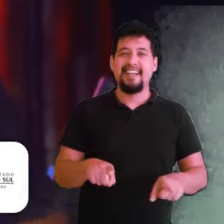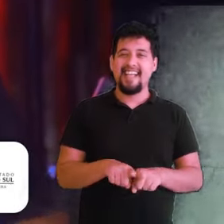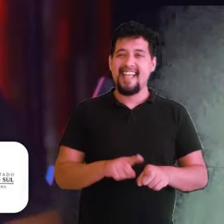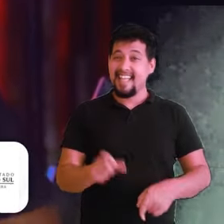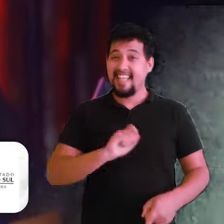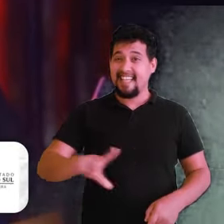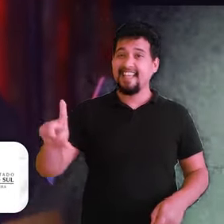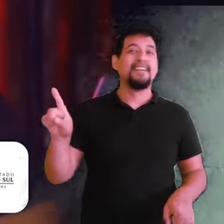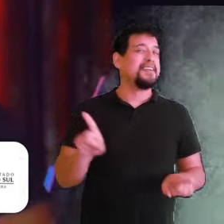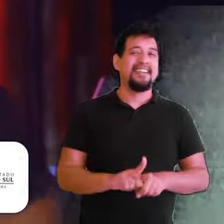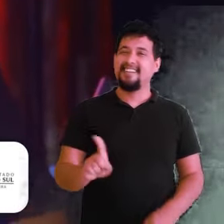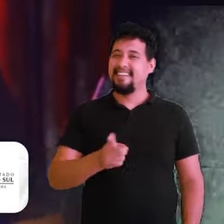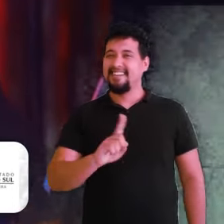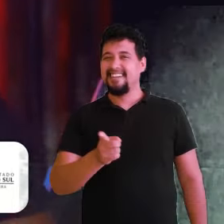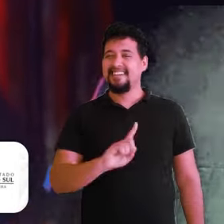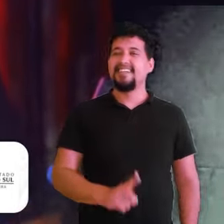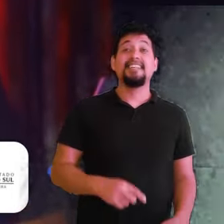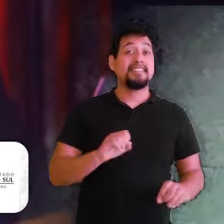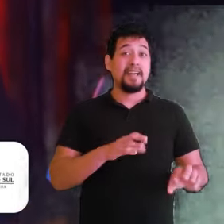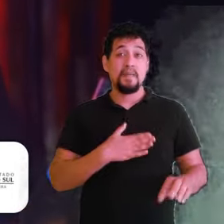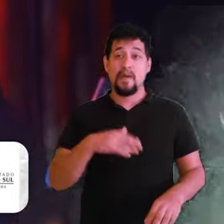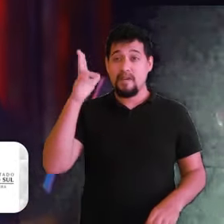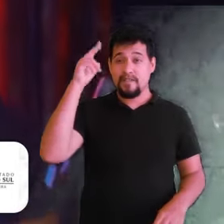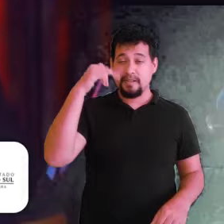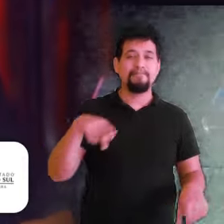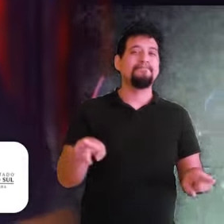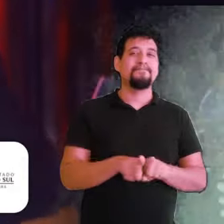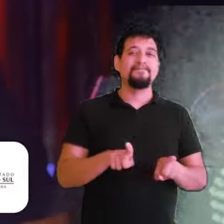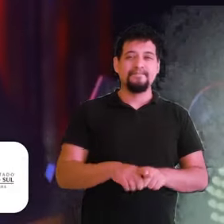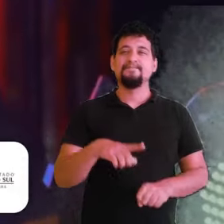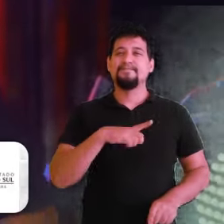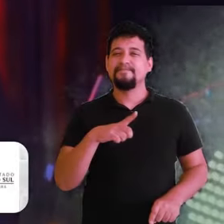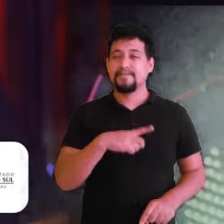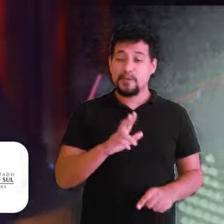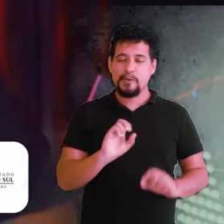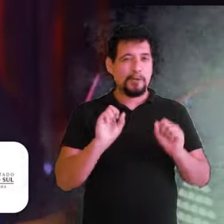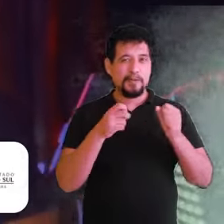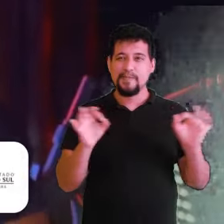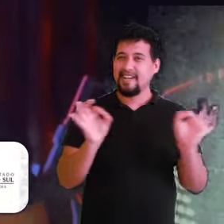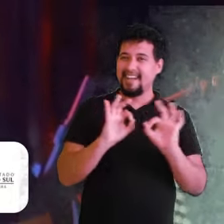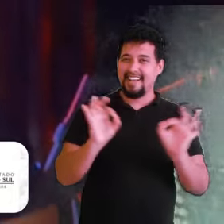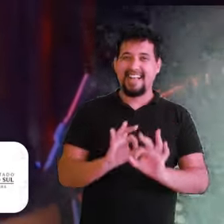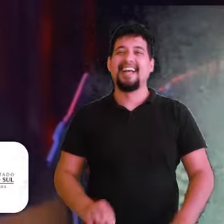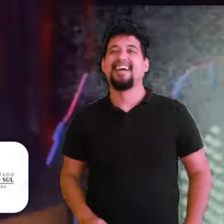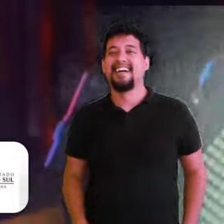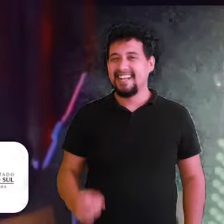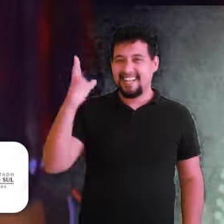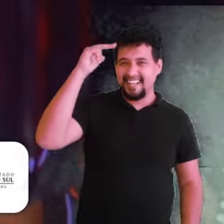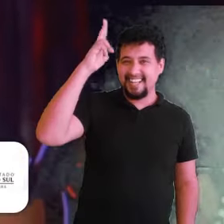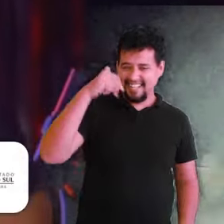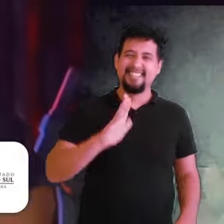meu cavalo, casaram um par de espada. Pinhão, campeão, não chora, quebra tudo por paixão. Meu cavalo manchando, sabe que pra tudo tem hora.